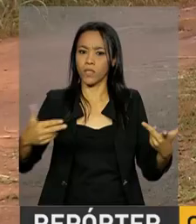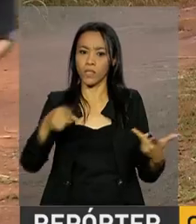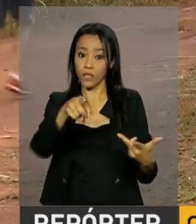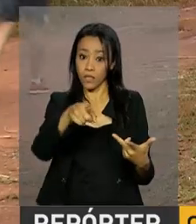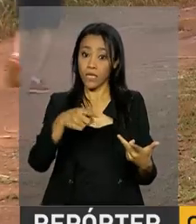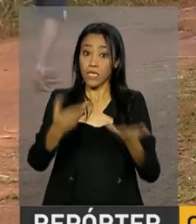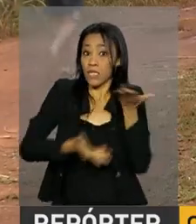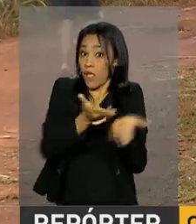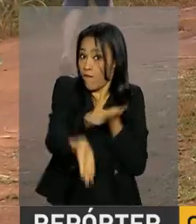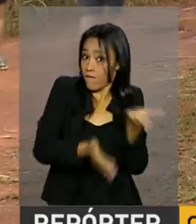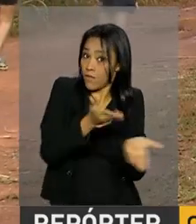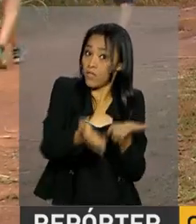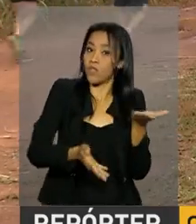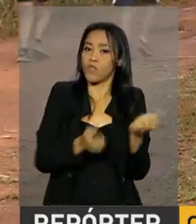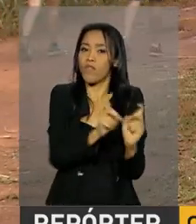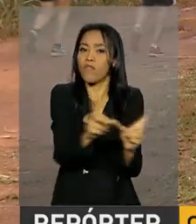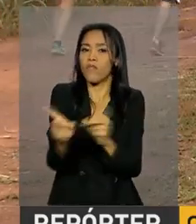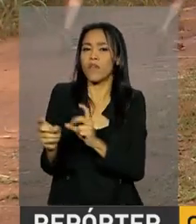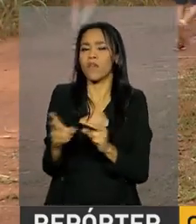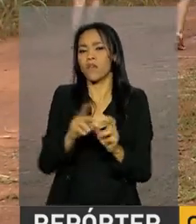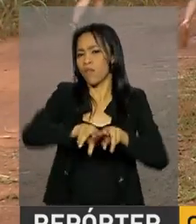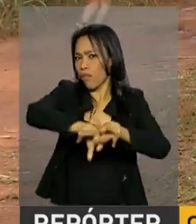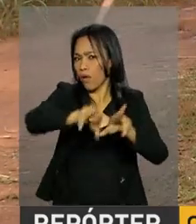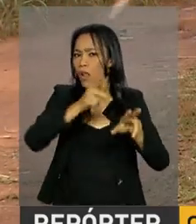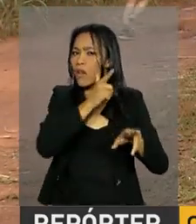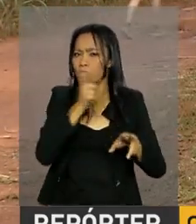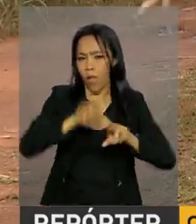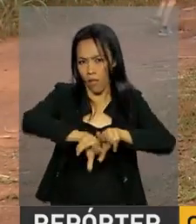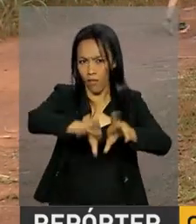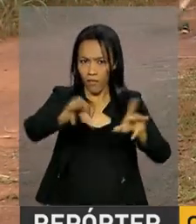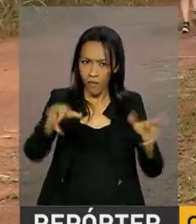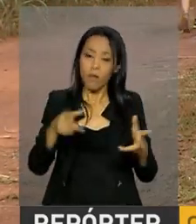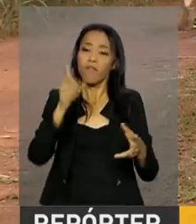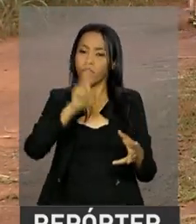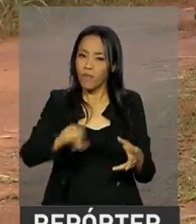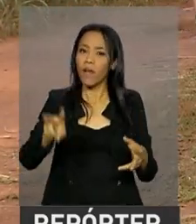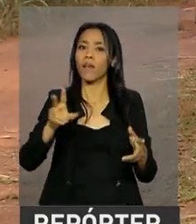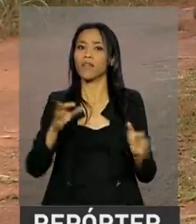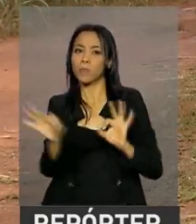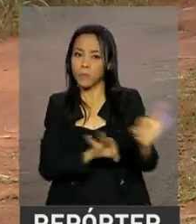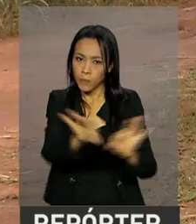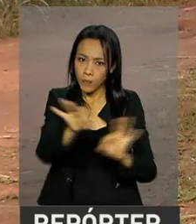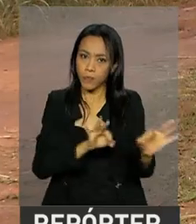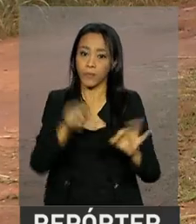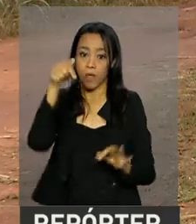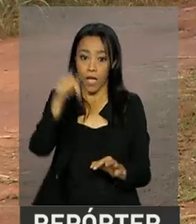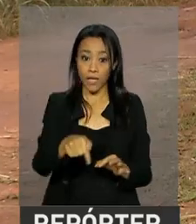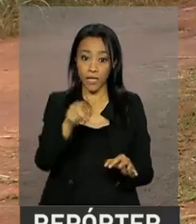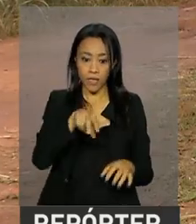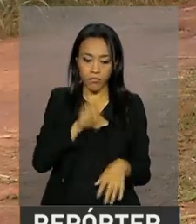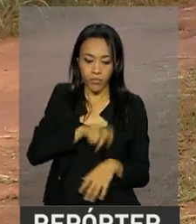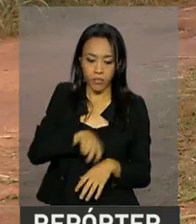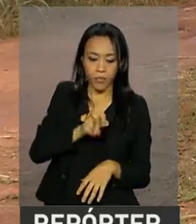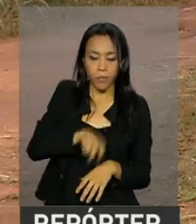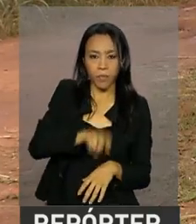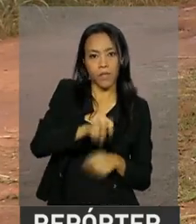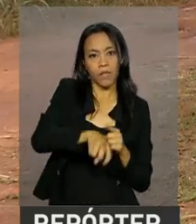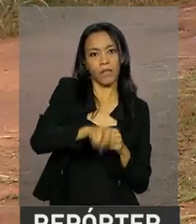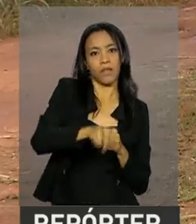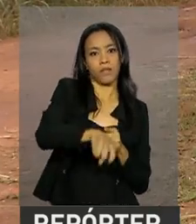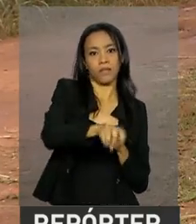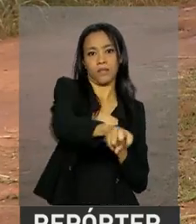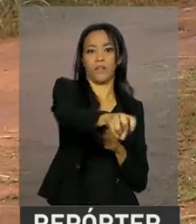de serviço e diversão no Parque Nacional de Brasília serão ampliadas. Aqui na trilha Cristal Água,